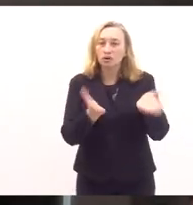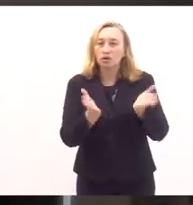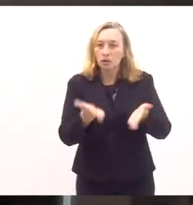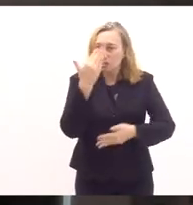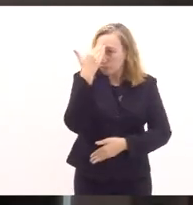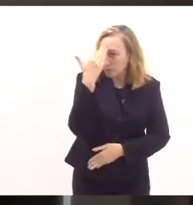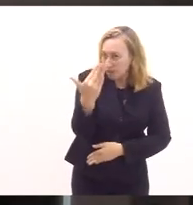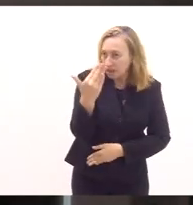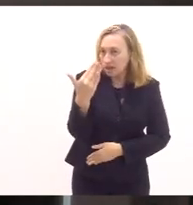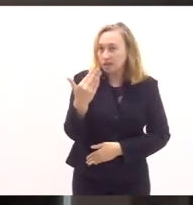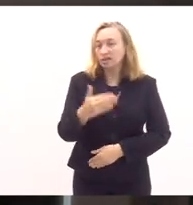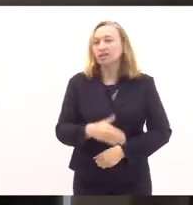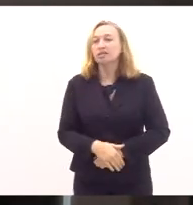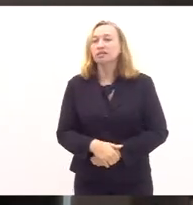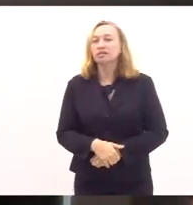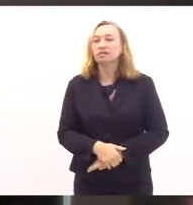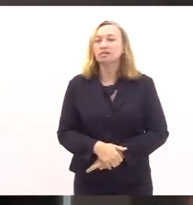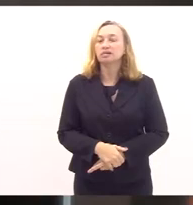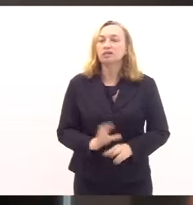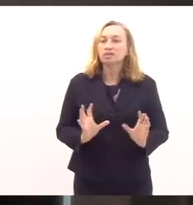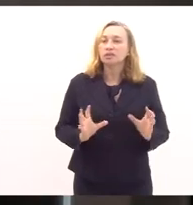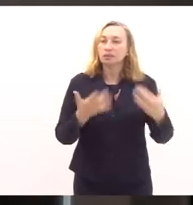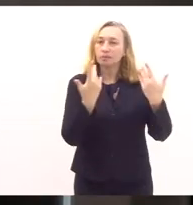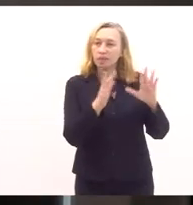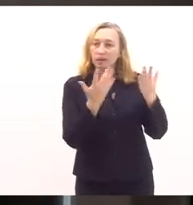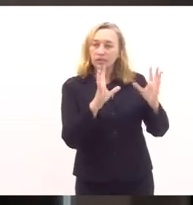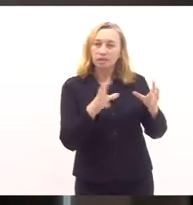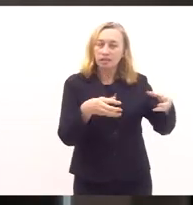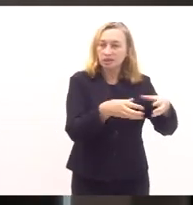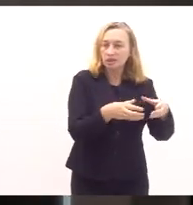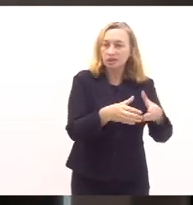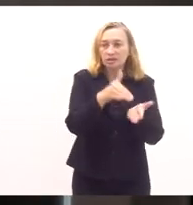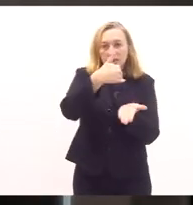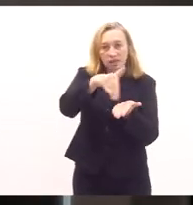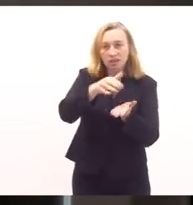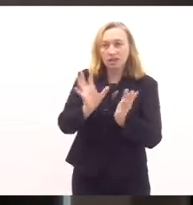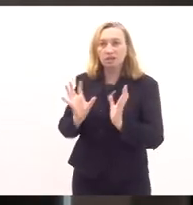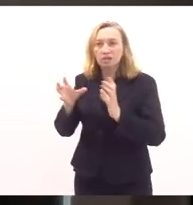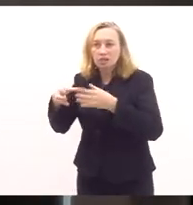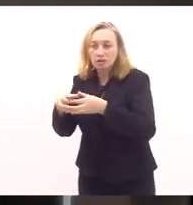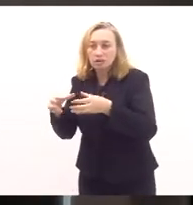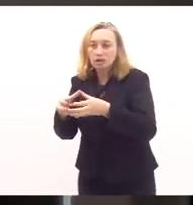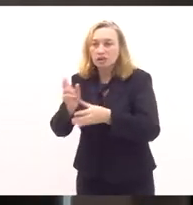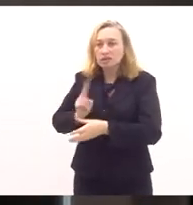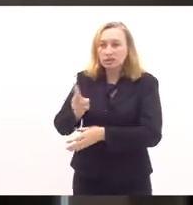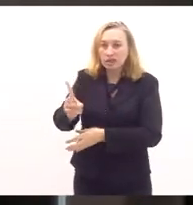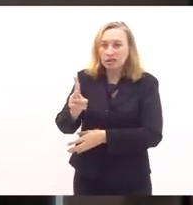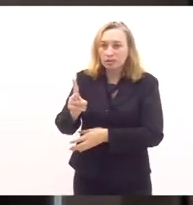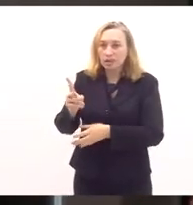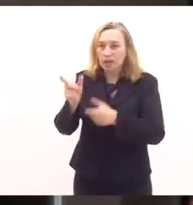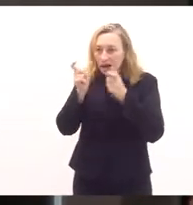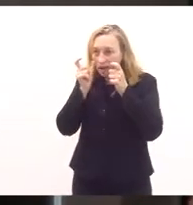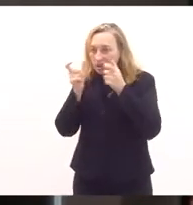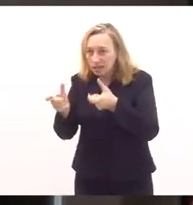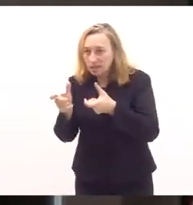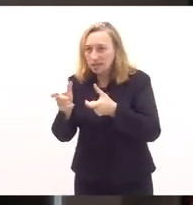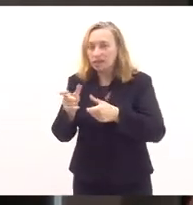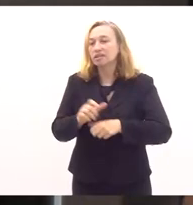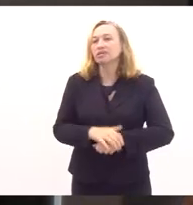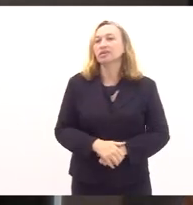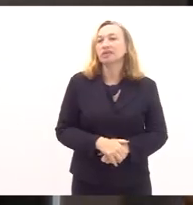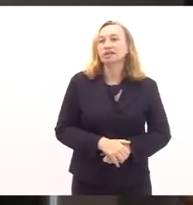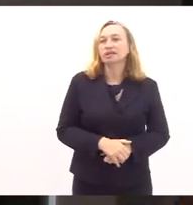com ênfase aí na nossa equipe, as nossas secretárias da comissão, sempre muito